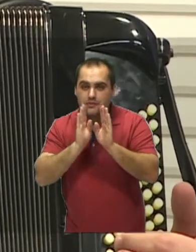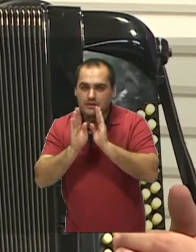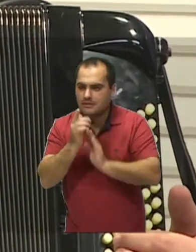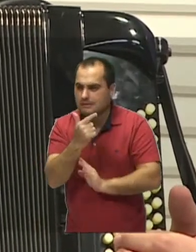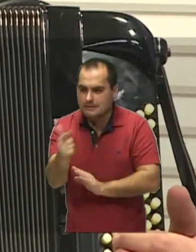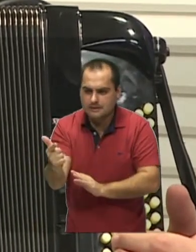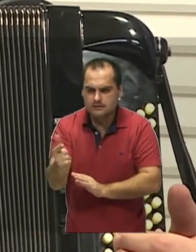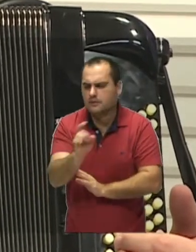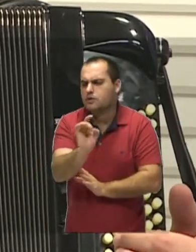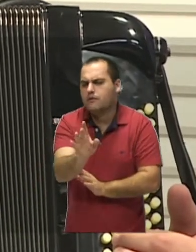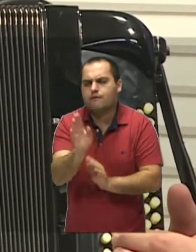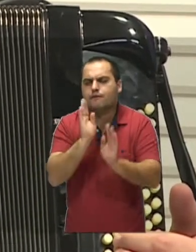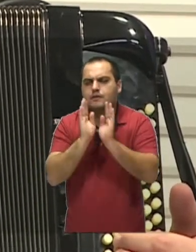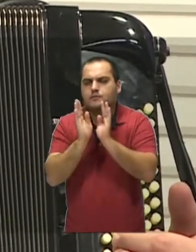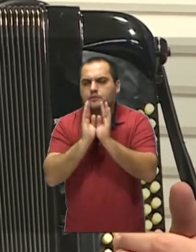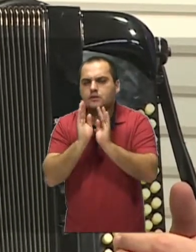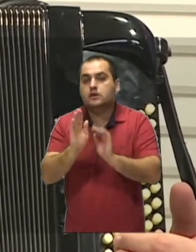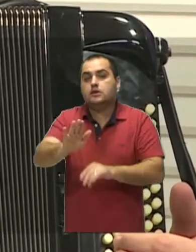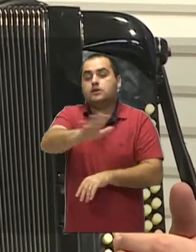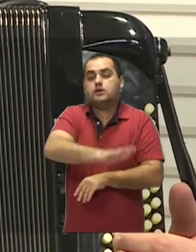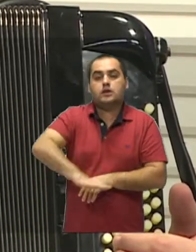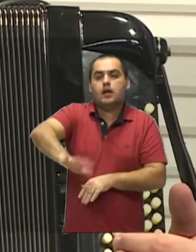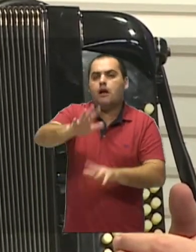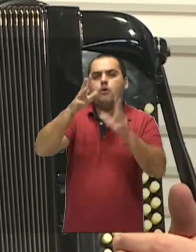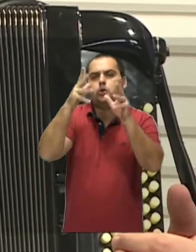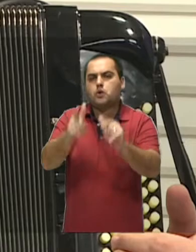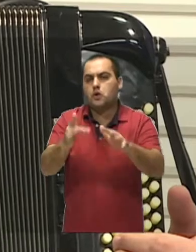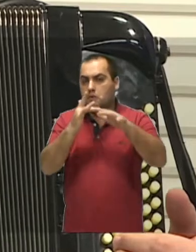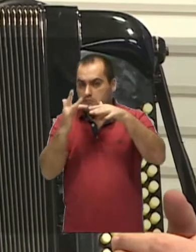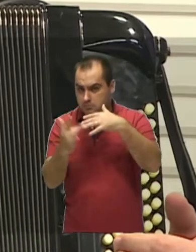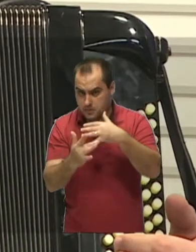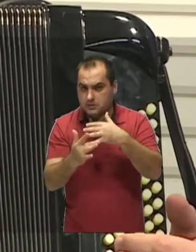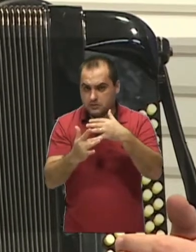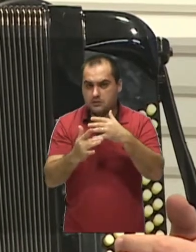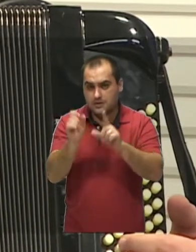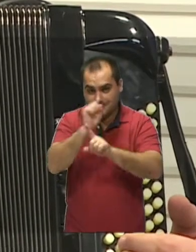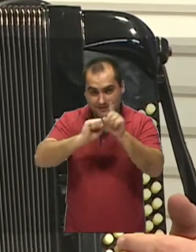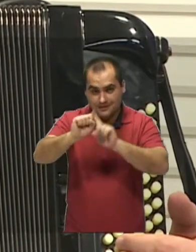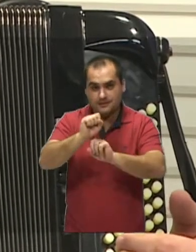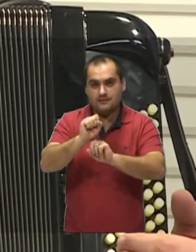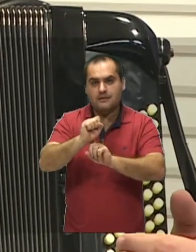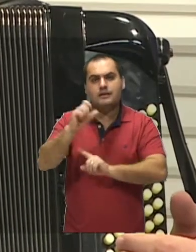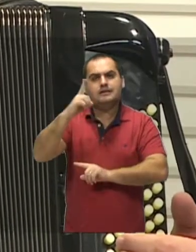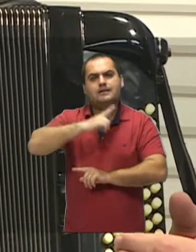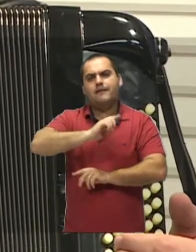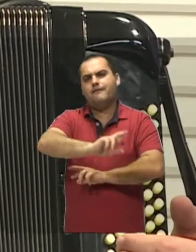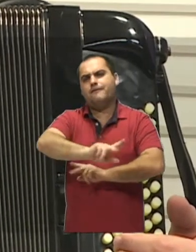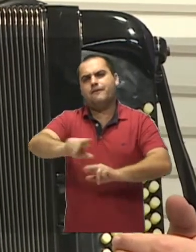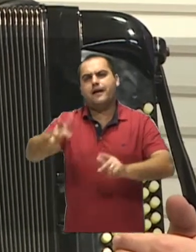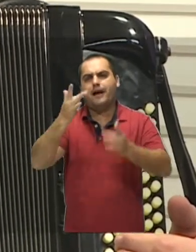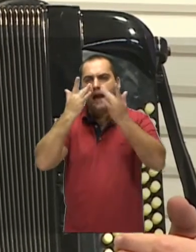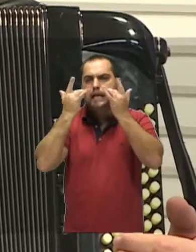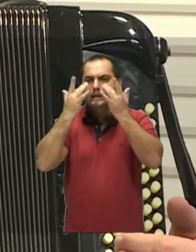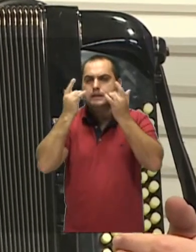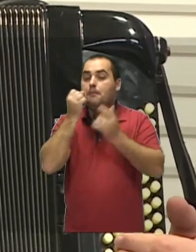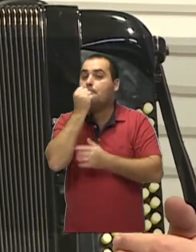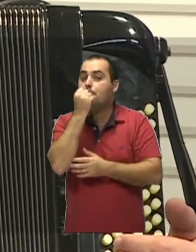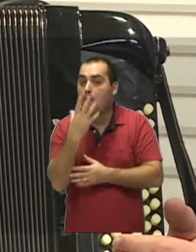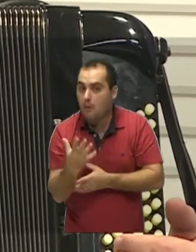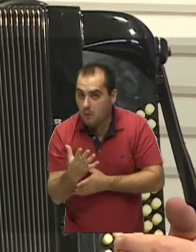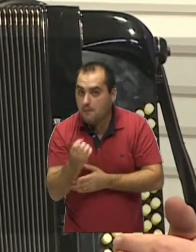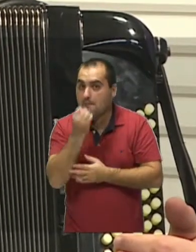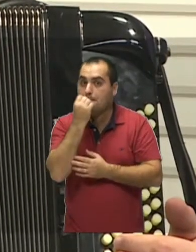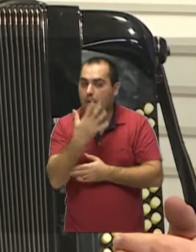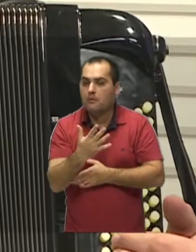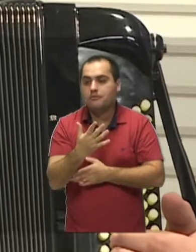não digo só o Facebook, mas de uma maneira geral todas as mídias, redes sociais, tinha muito artista aí muito artista bom que a